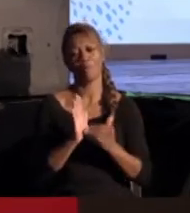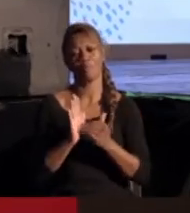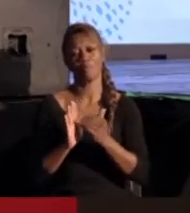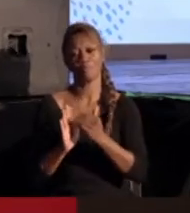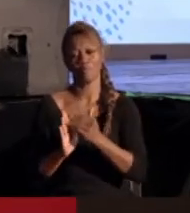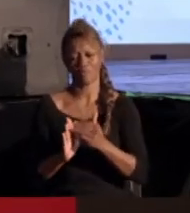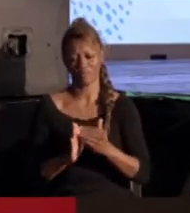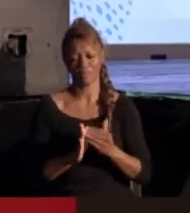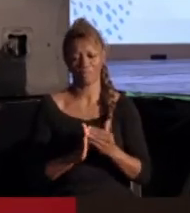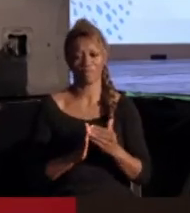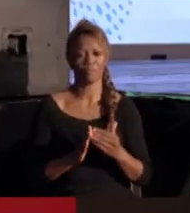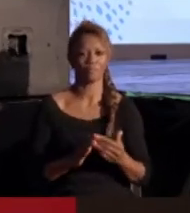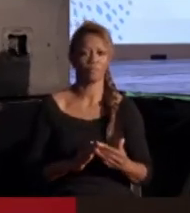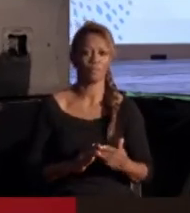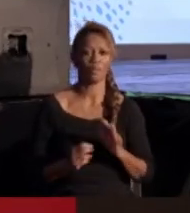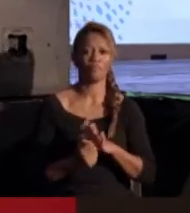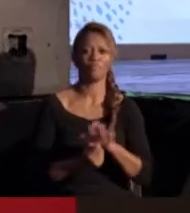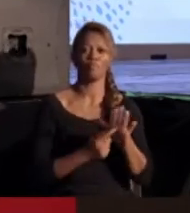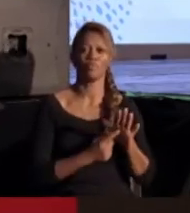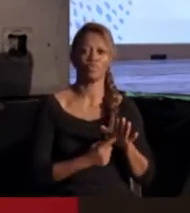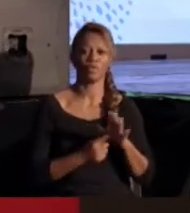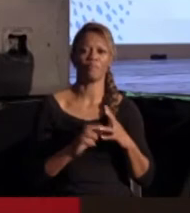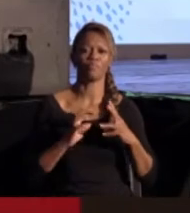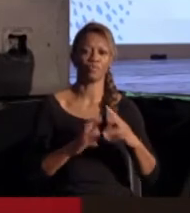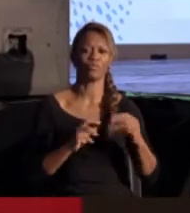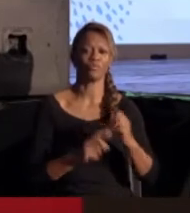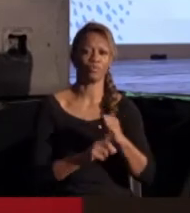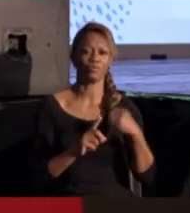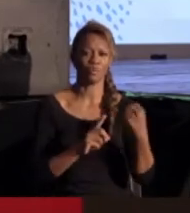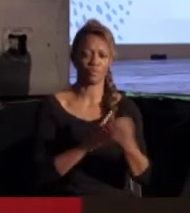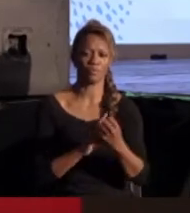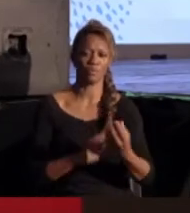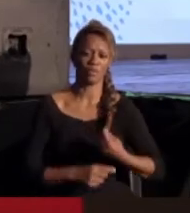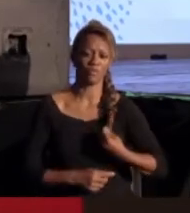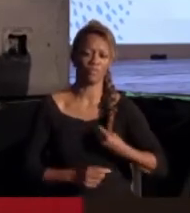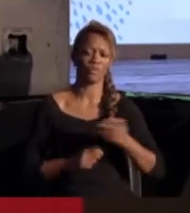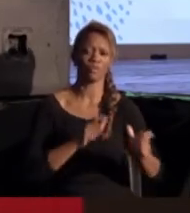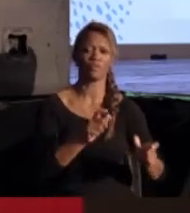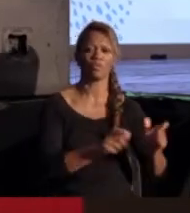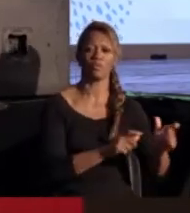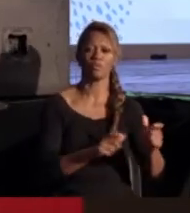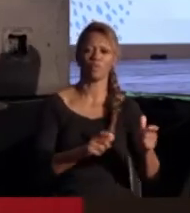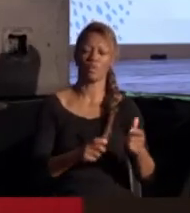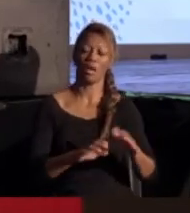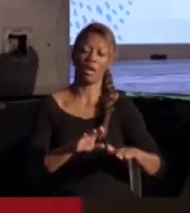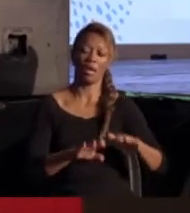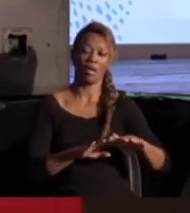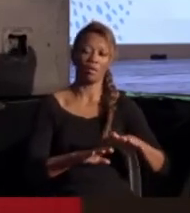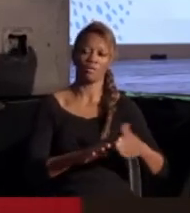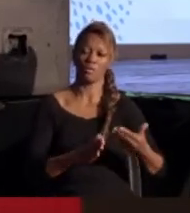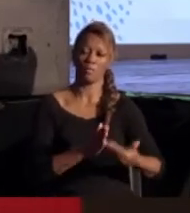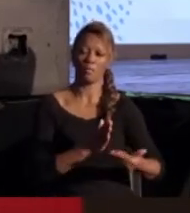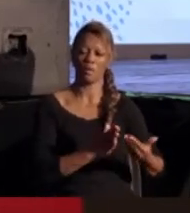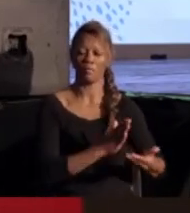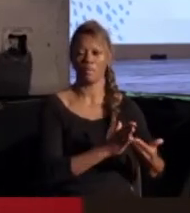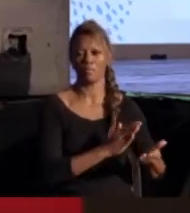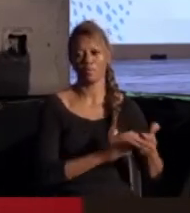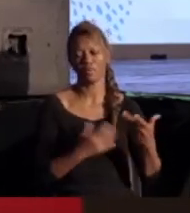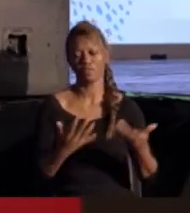Nesses desenvelopamentos, né? Da vida cotidiana, né? E parece que a vida se dá o tempo todo como